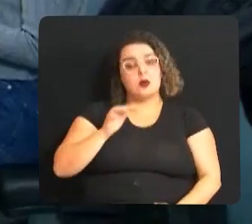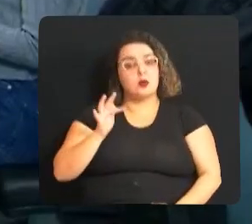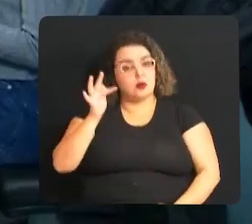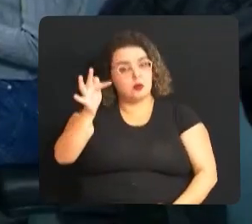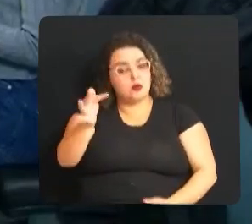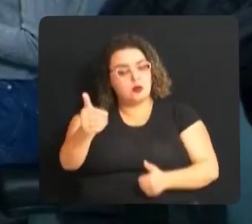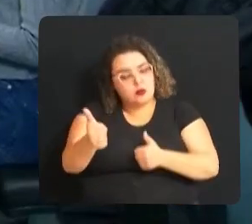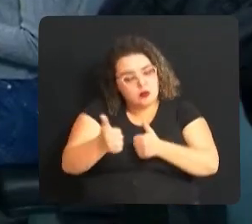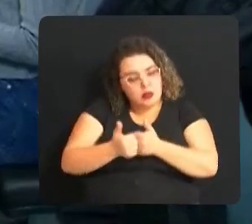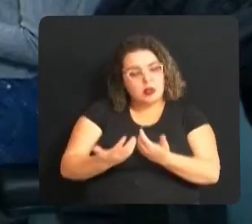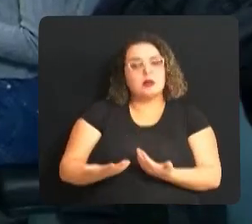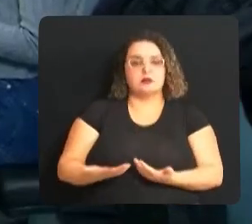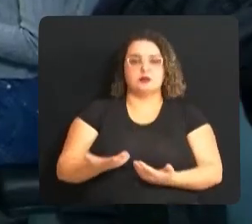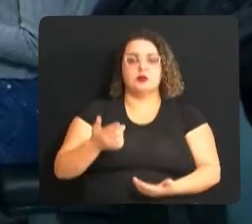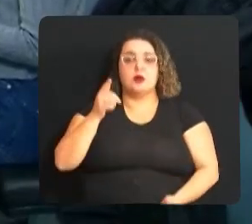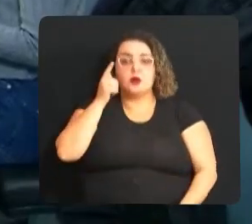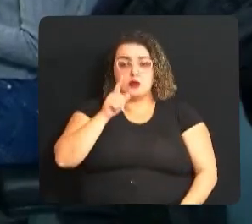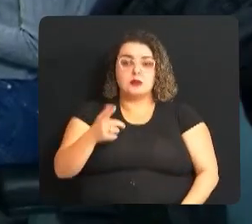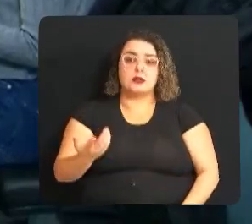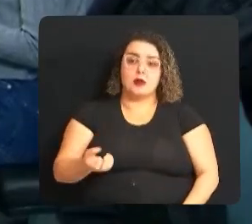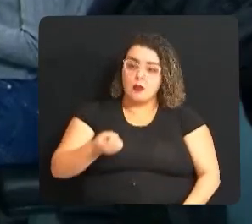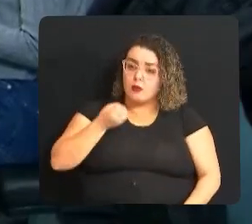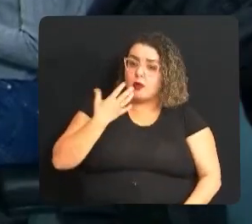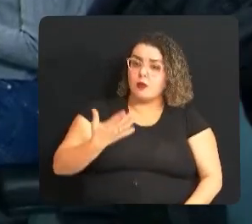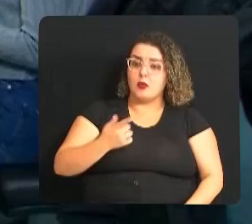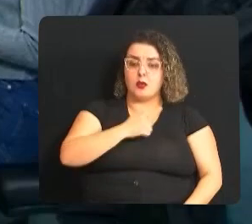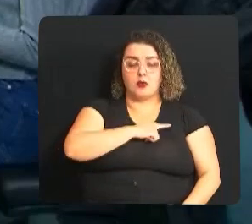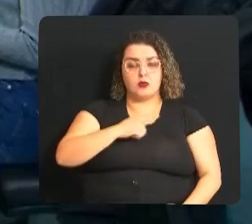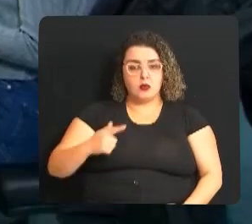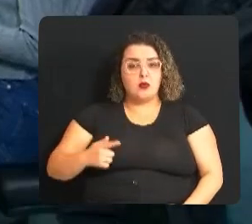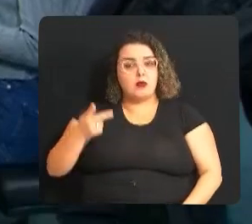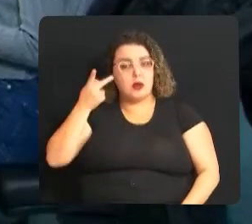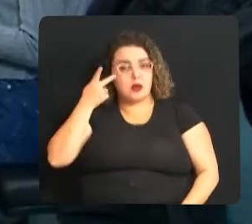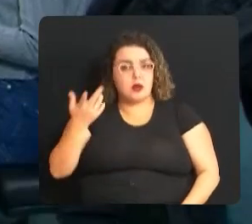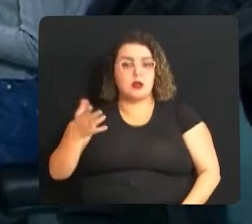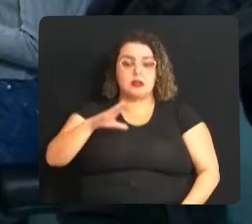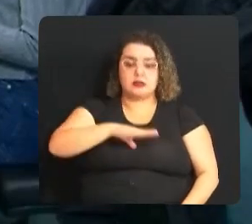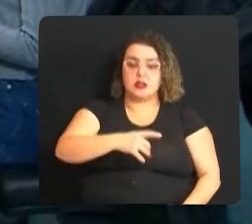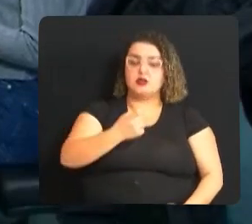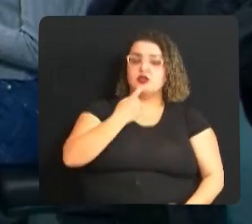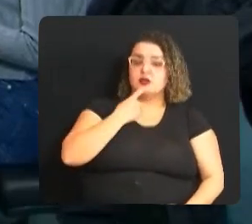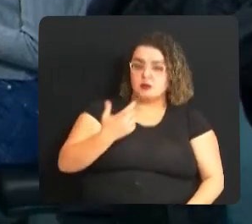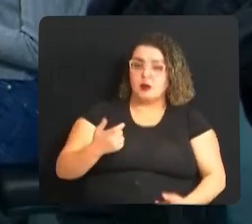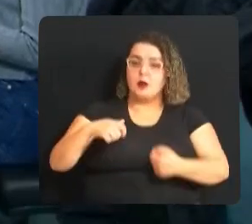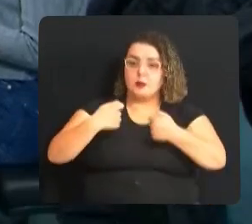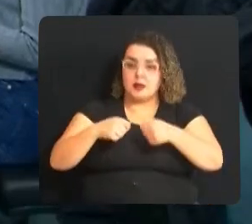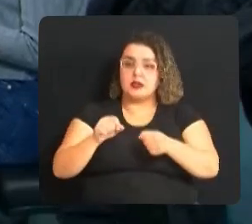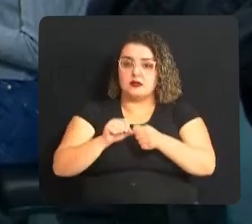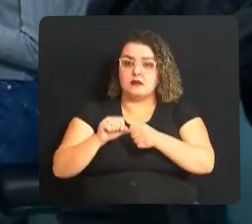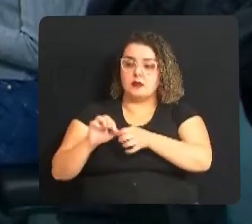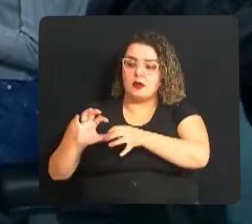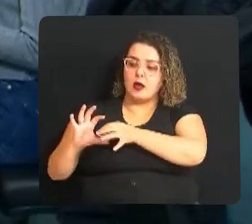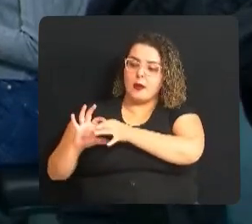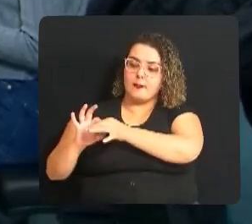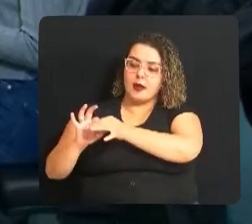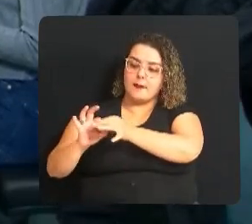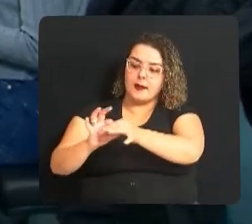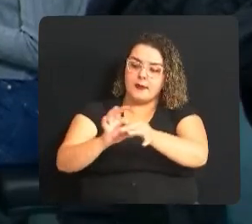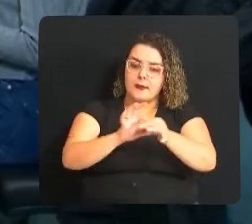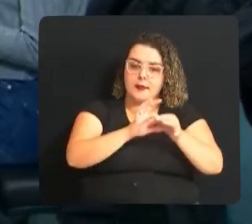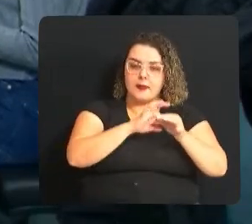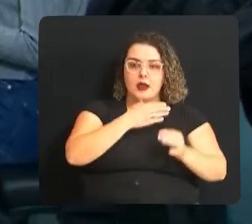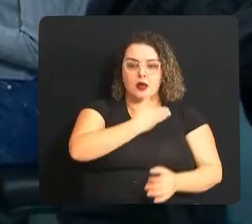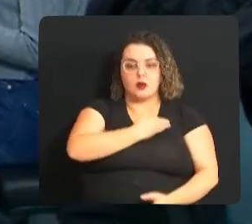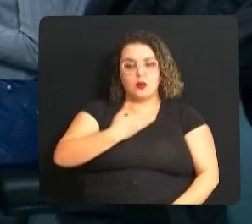empenho, para que a gente consiga, num futuro não muito distante, alguma sinalização do governo do estado. O município de Campinas ele precisa fazer